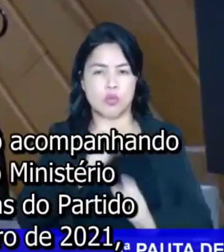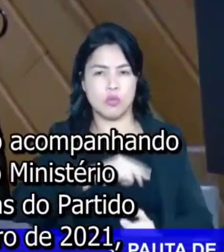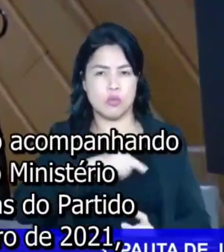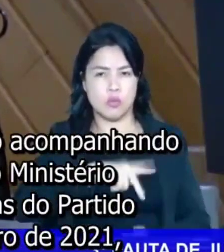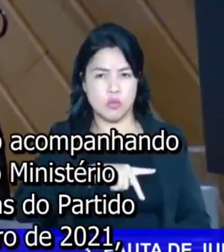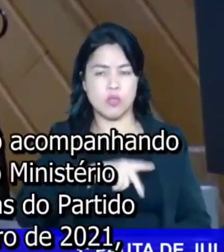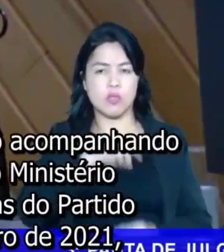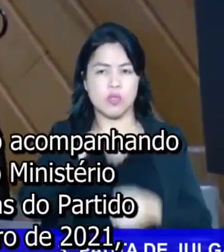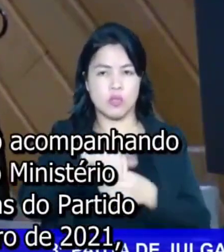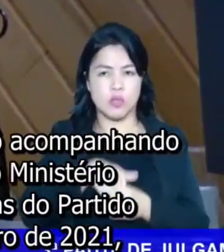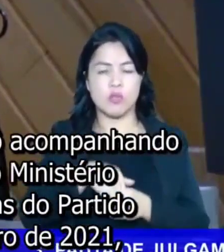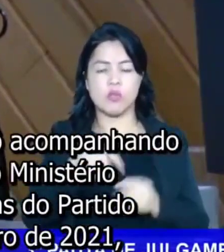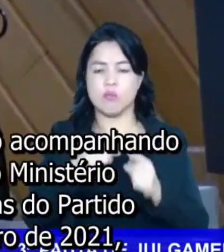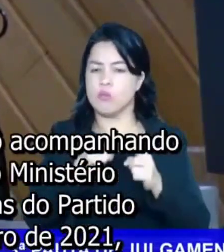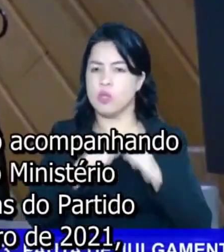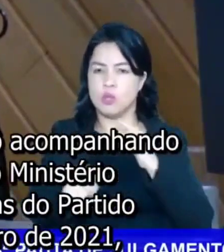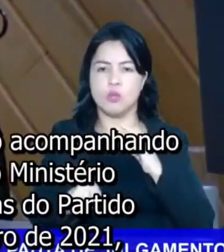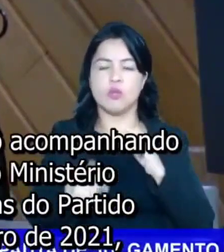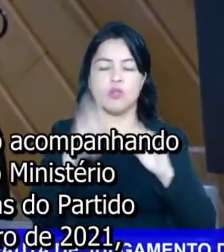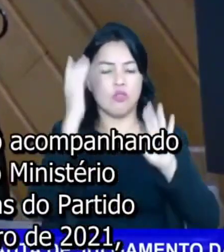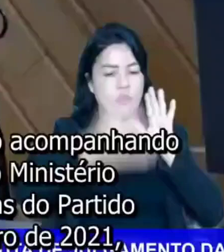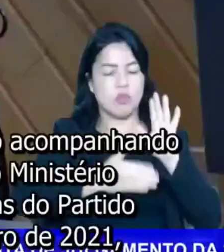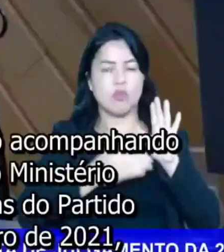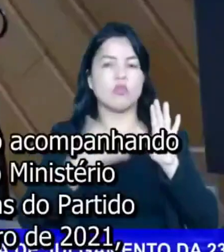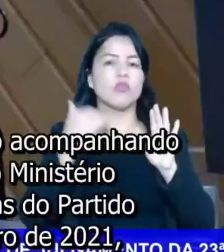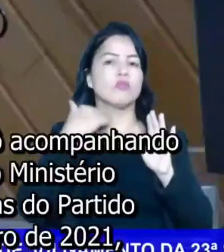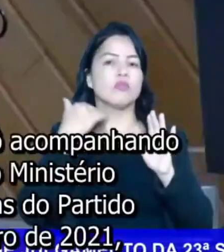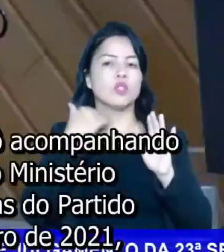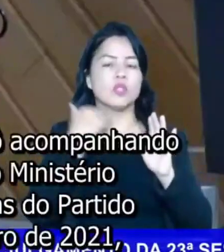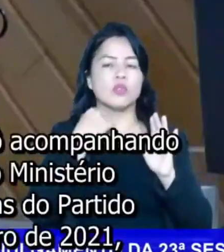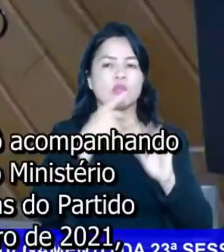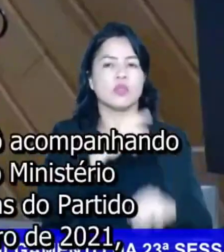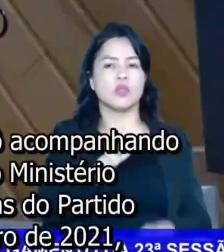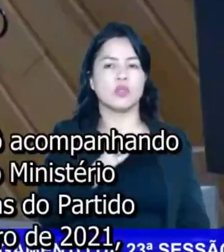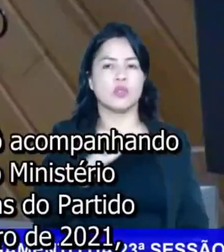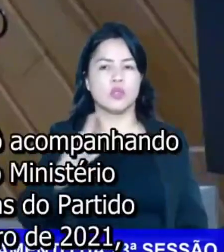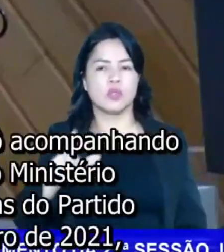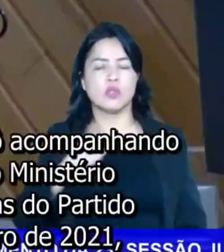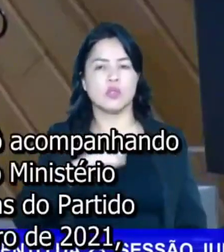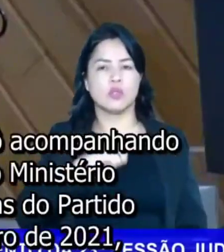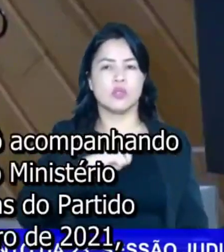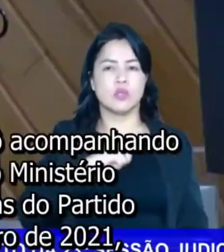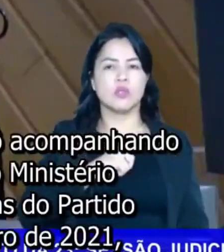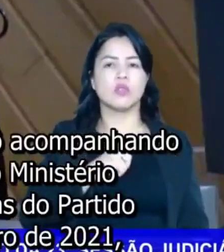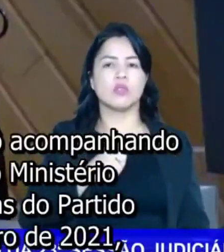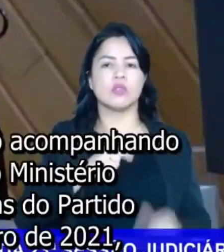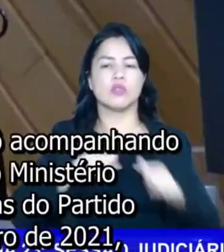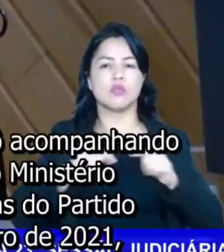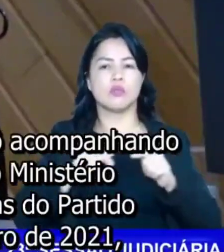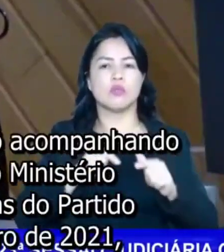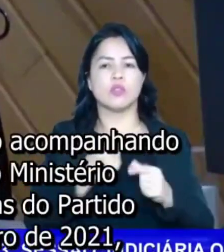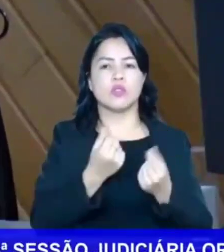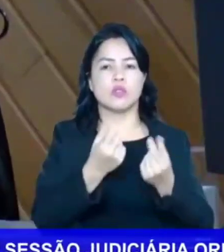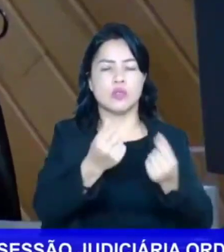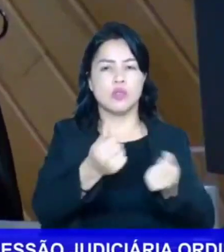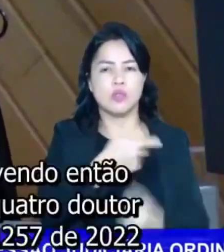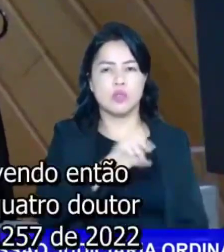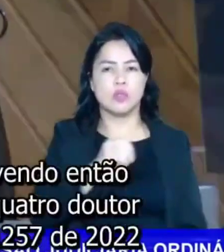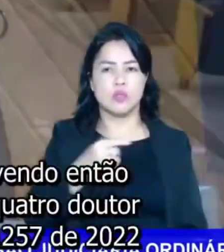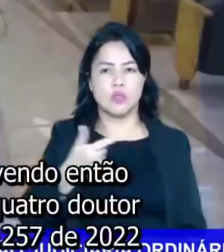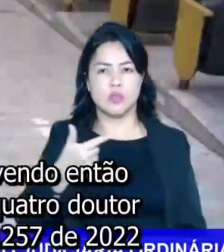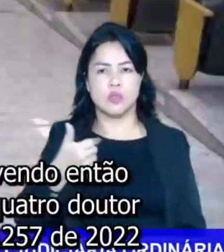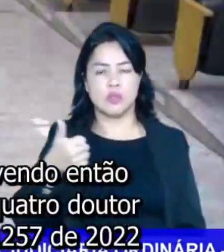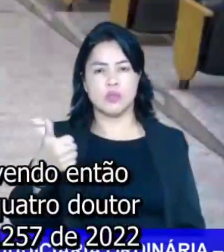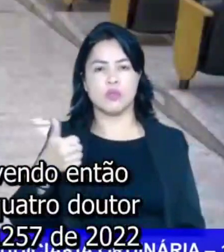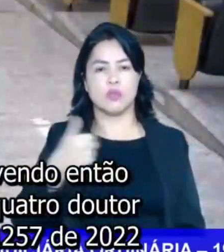julgar desaprovadas as contas do Partido Social Liberal, PSL, referente ao exercício financeiro de 2021. É o